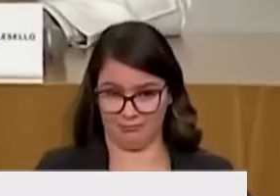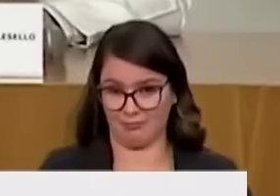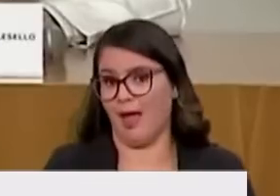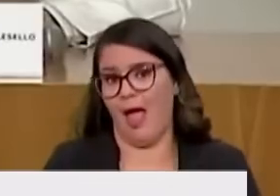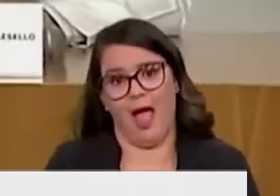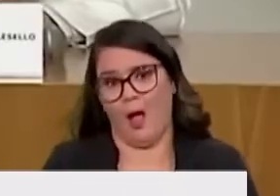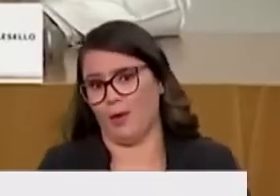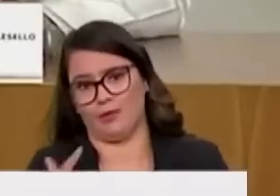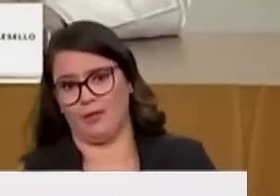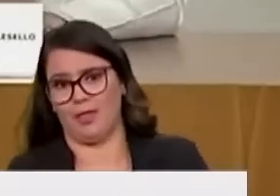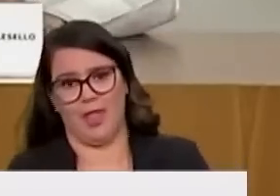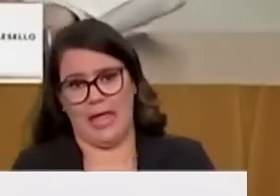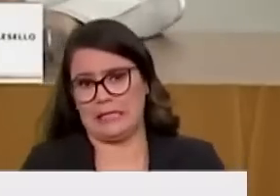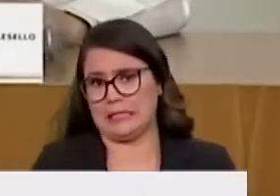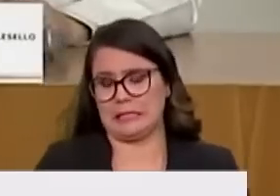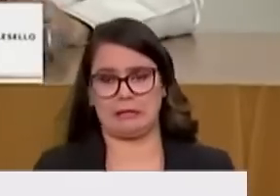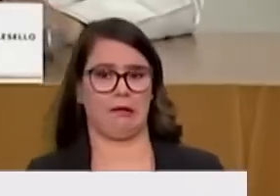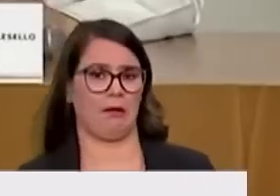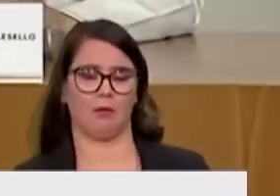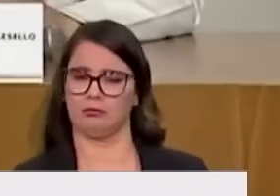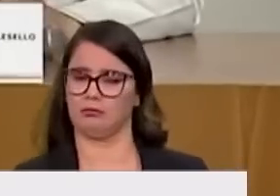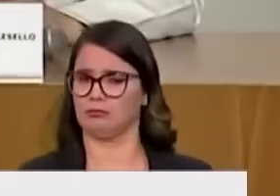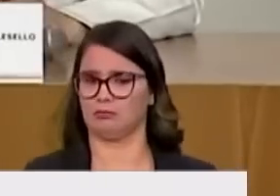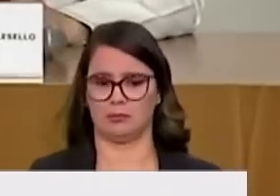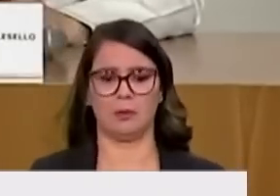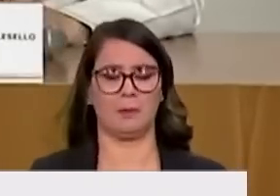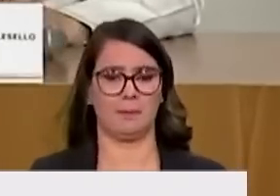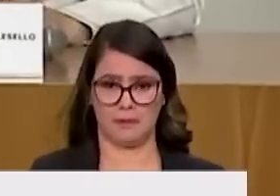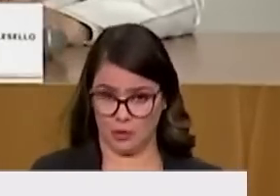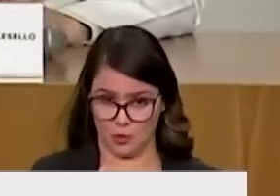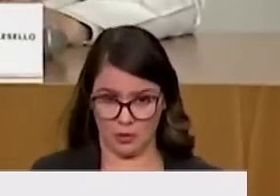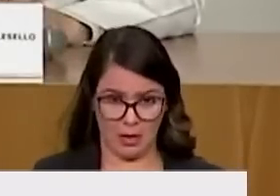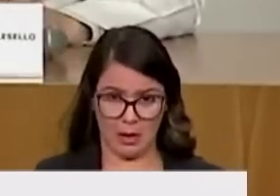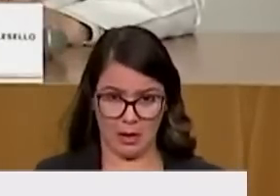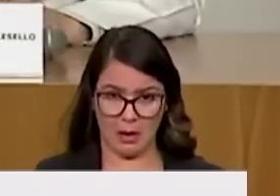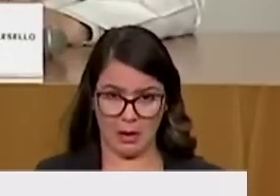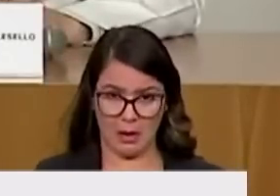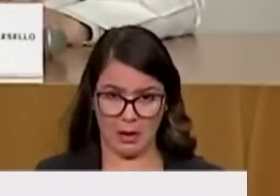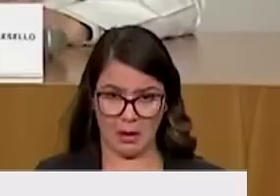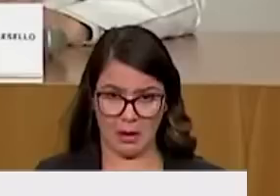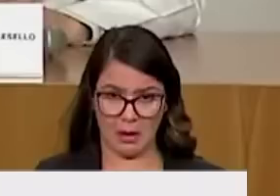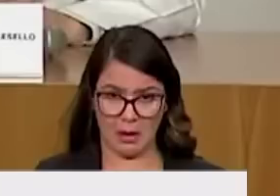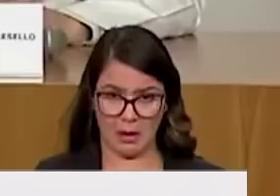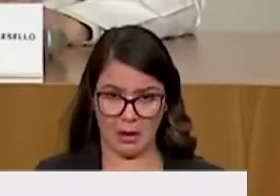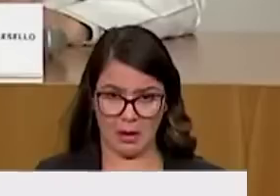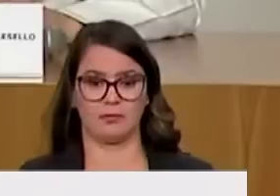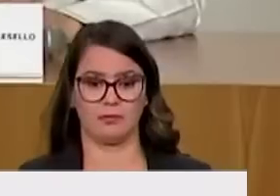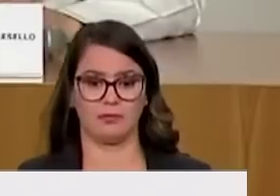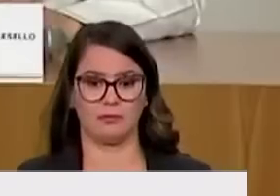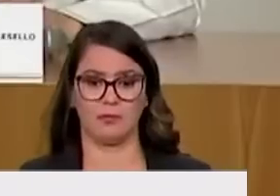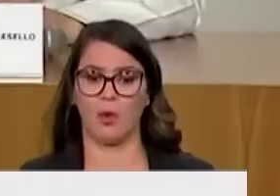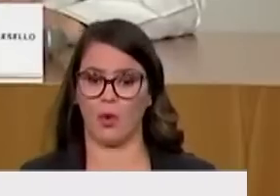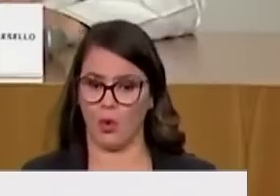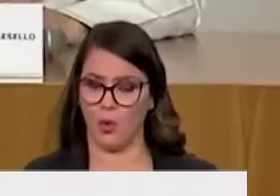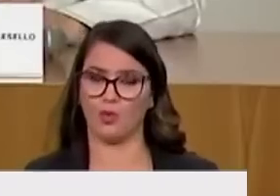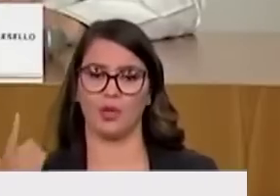gente vai agora escutar a resposta. Após a cirurgia, como o Jean-Carlo já especificou, né? Hoje ele já está